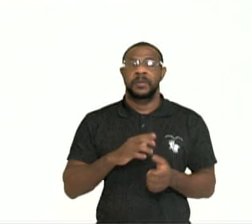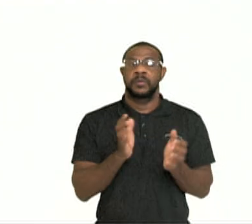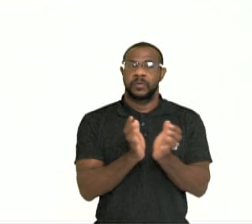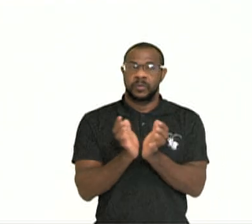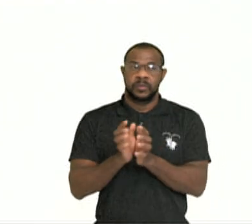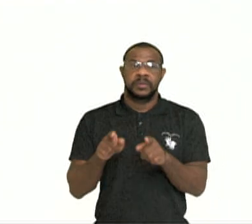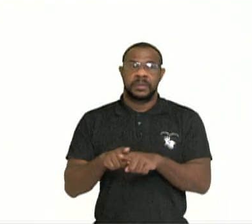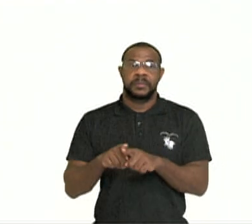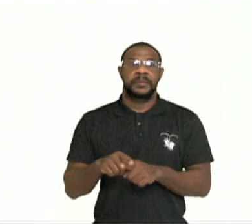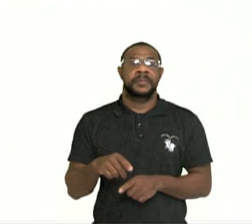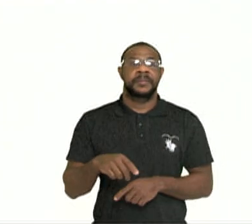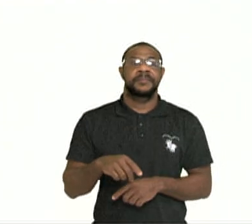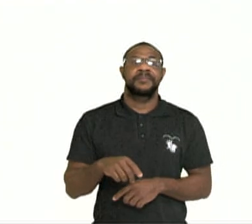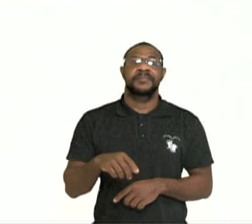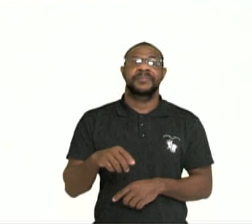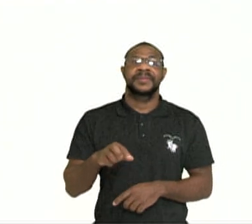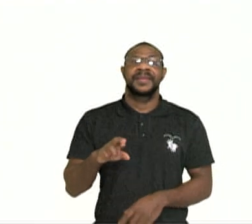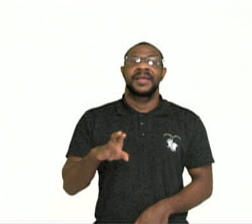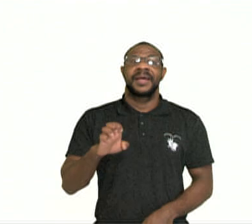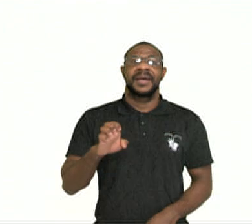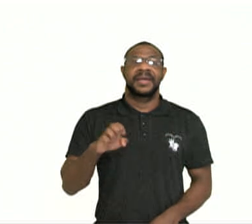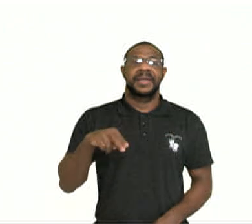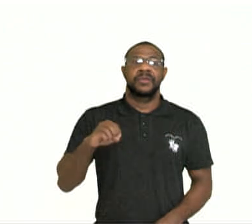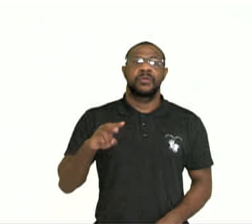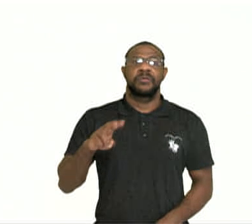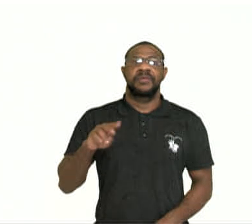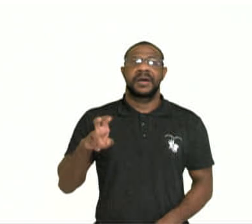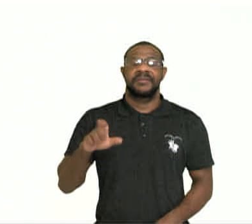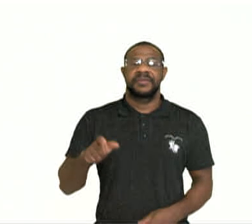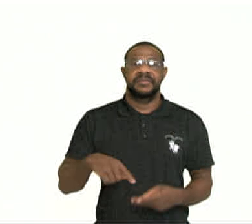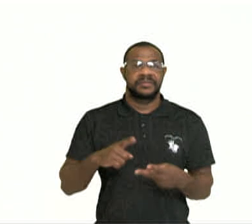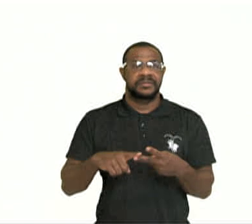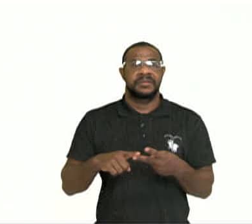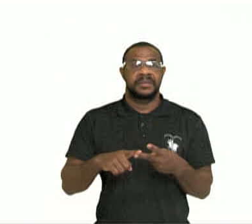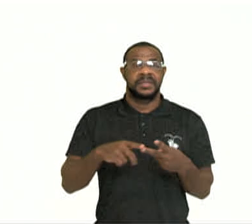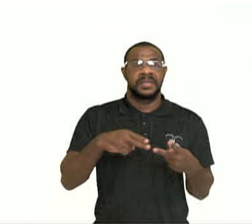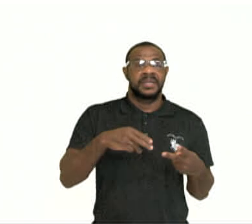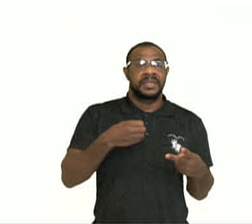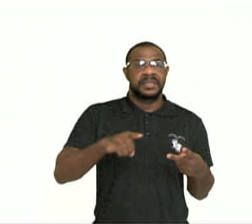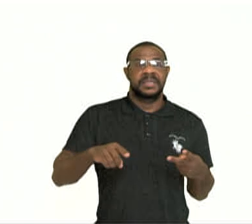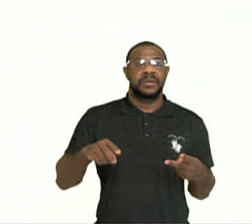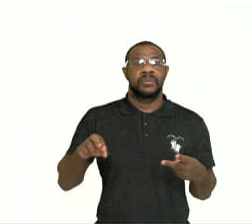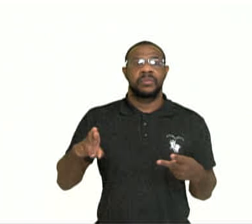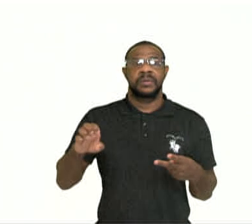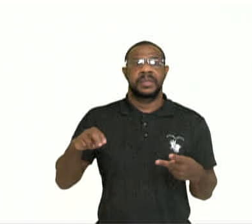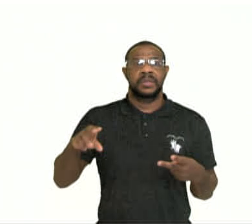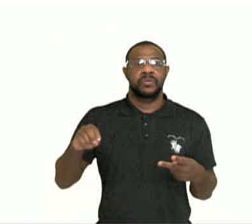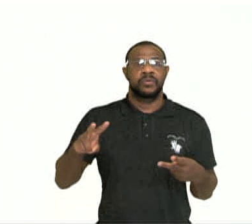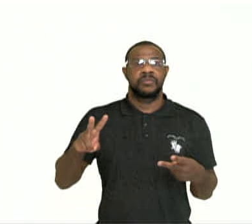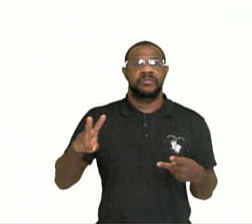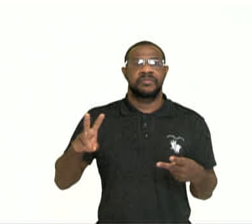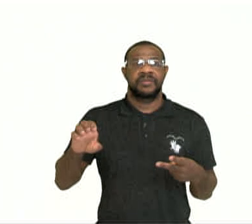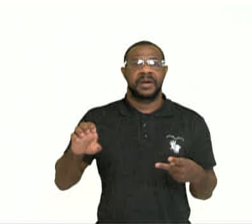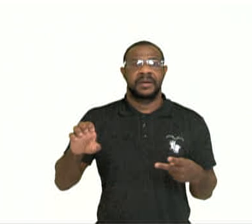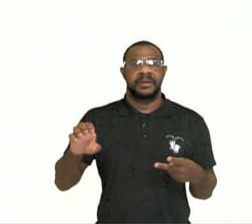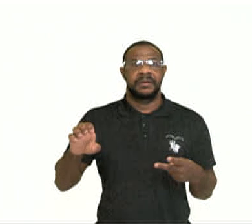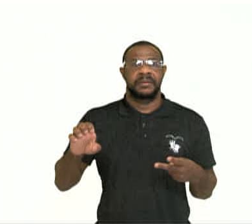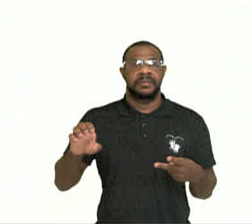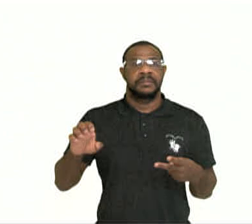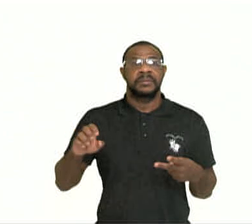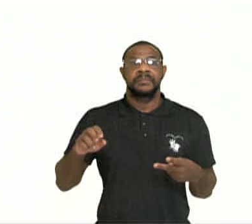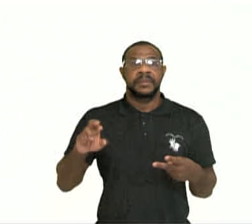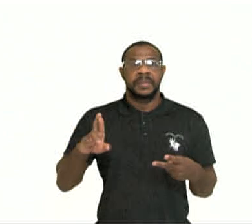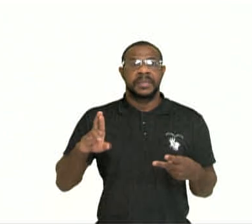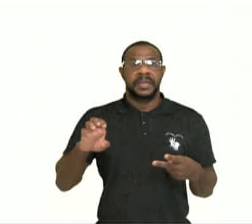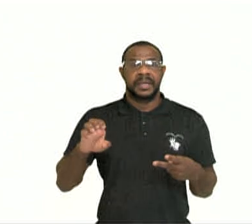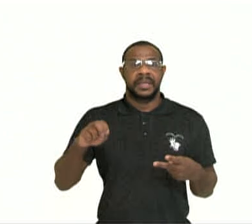em renováveis e não renováveis. E quando falamos em fontes de energia renovável, nós